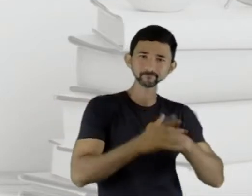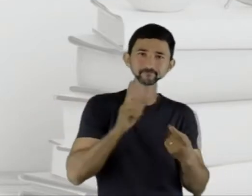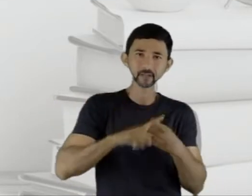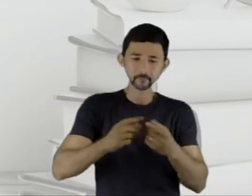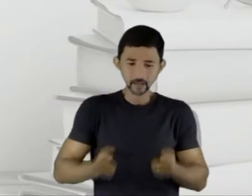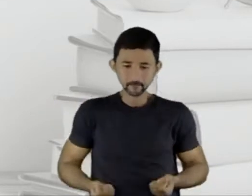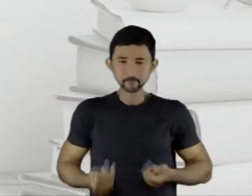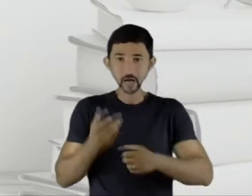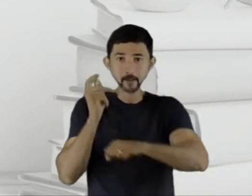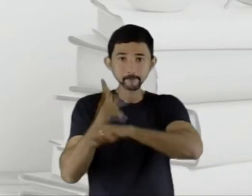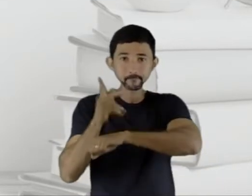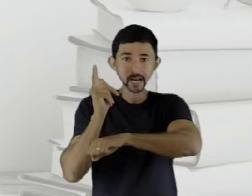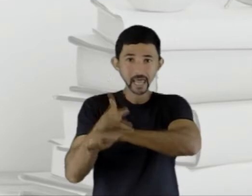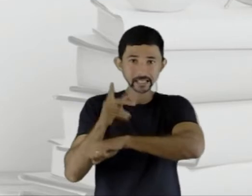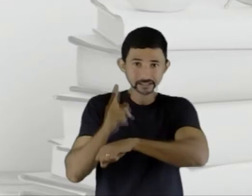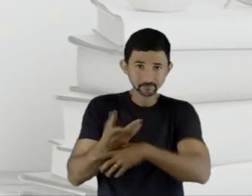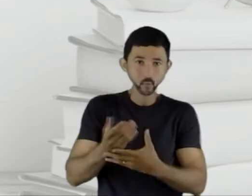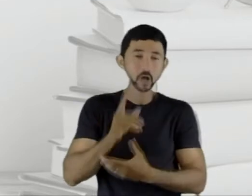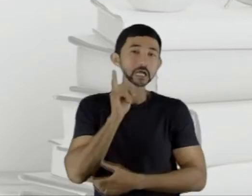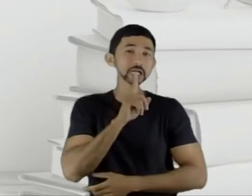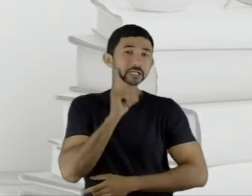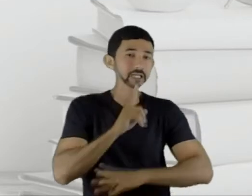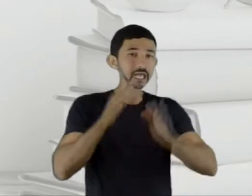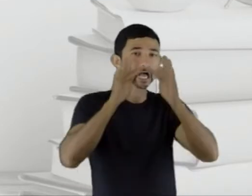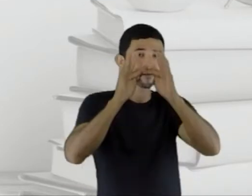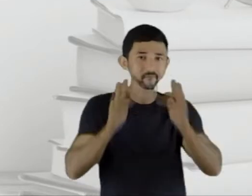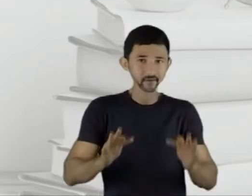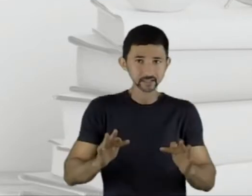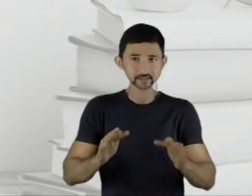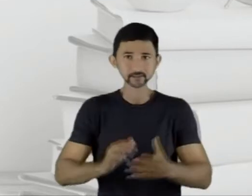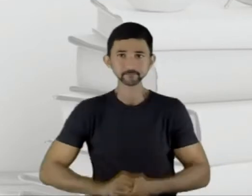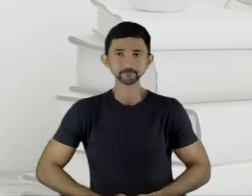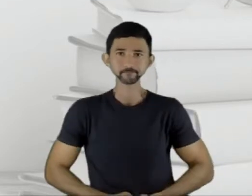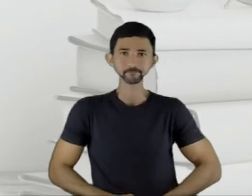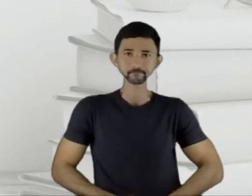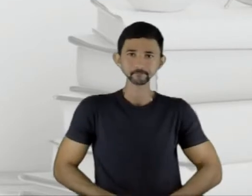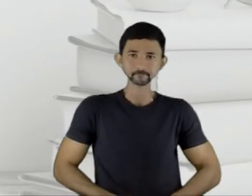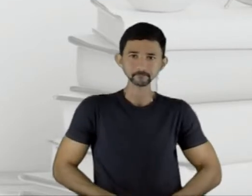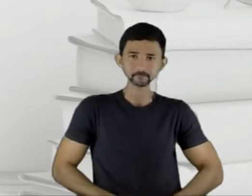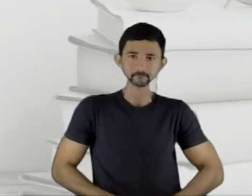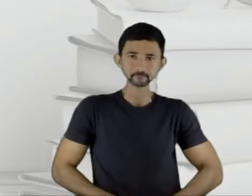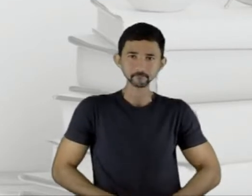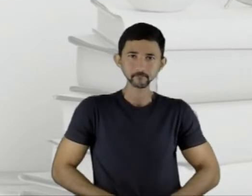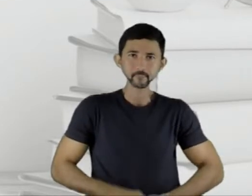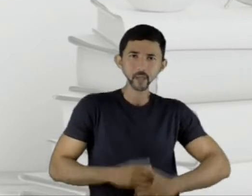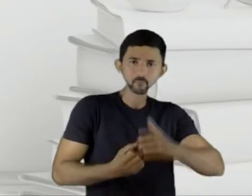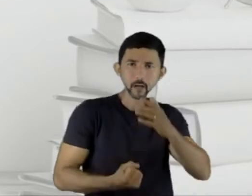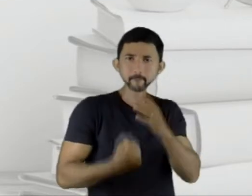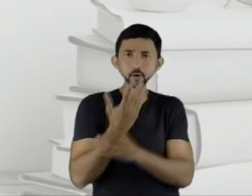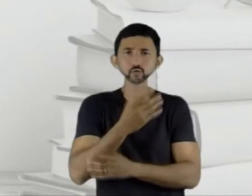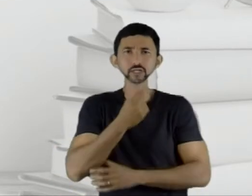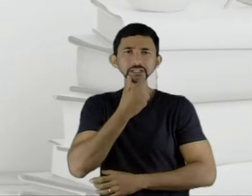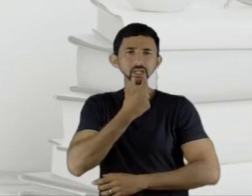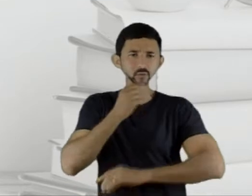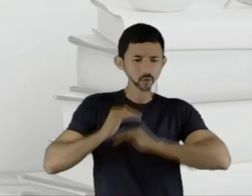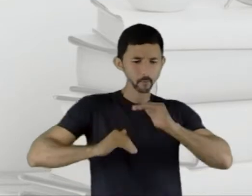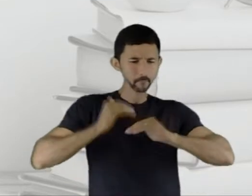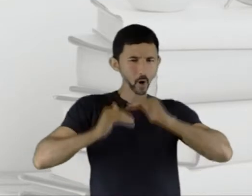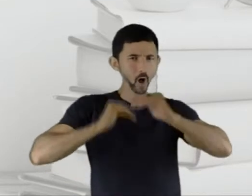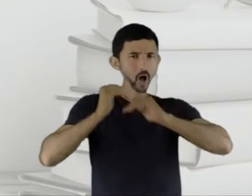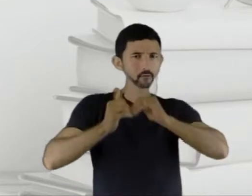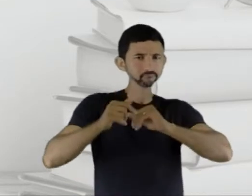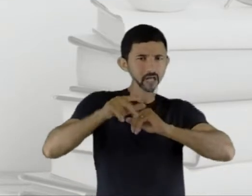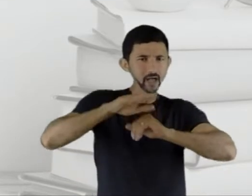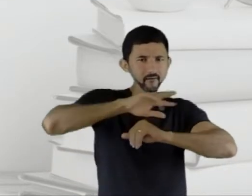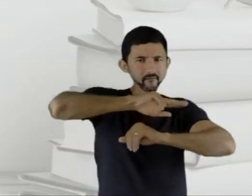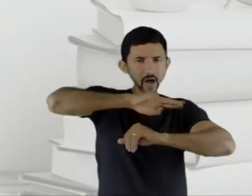empréstimos à Inglaterra, França e, posteriormente, à Alemanha. A produção norte-americana deu um salto gigantesco em vários